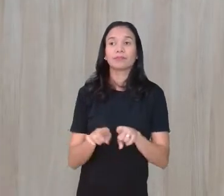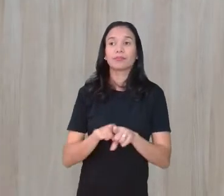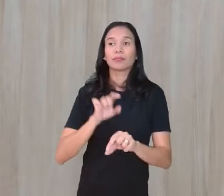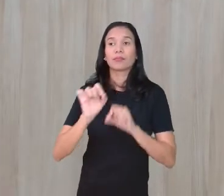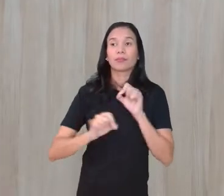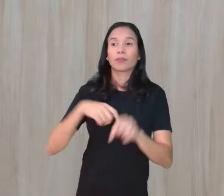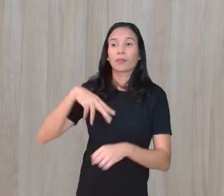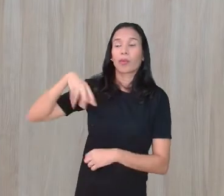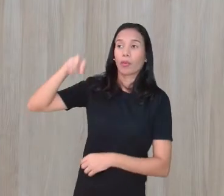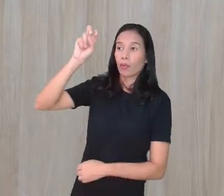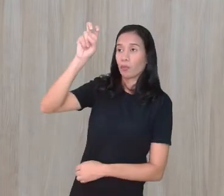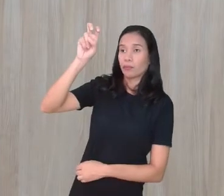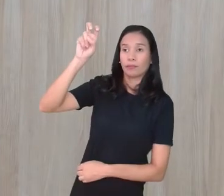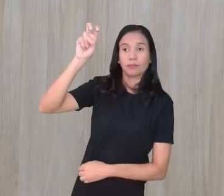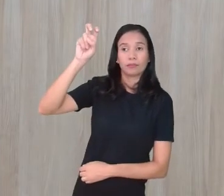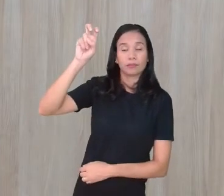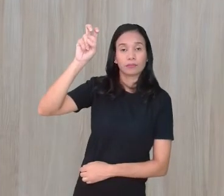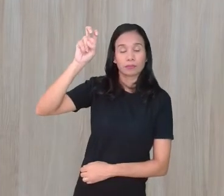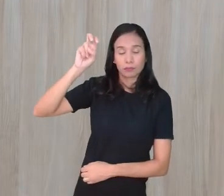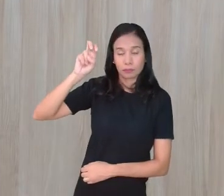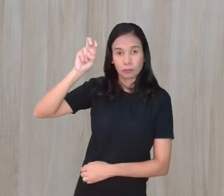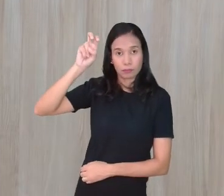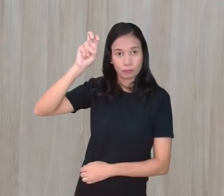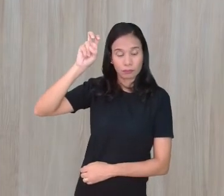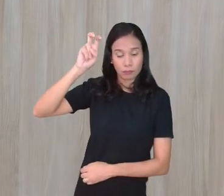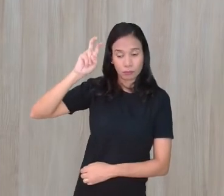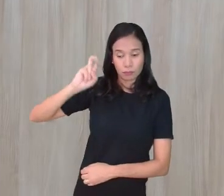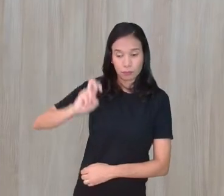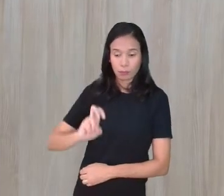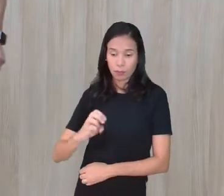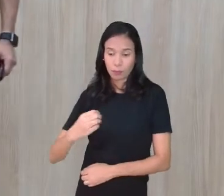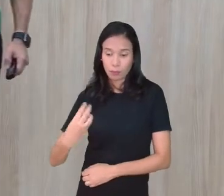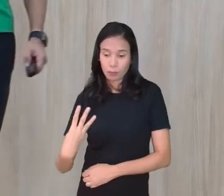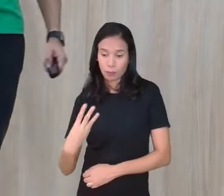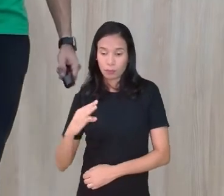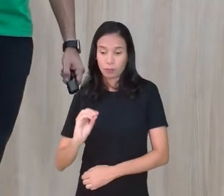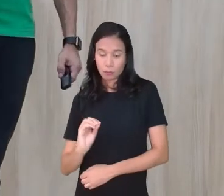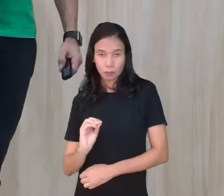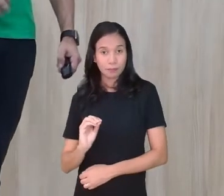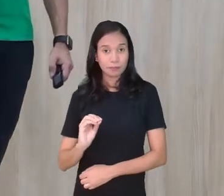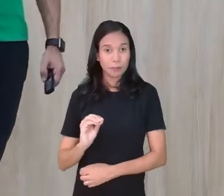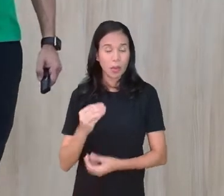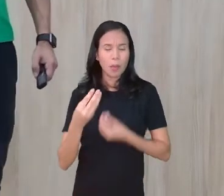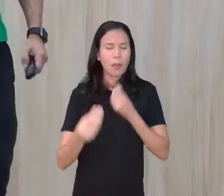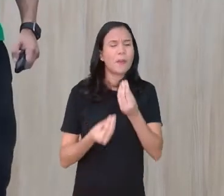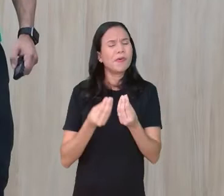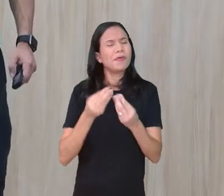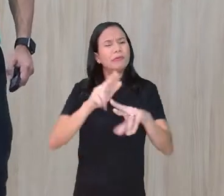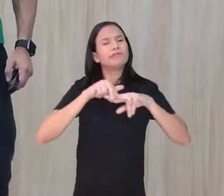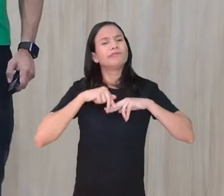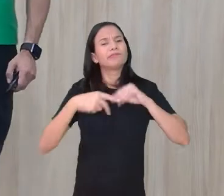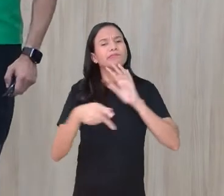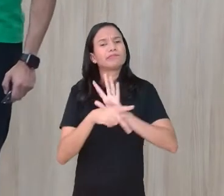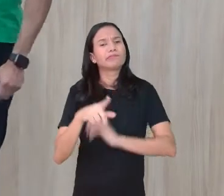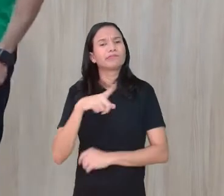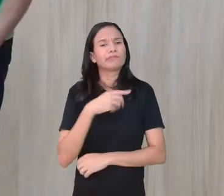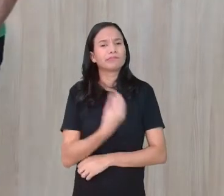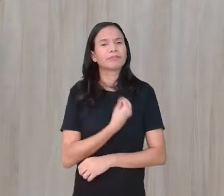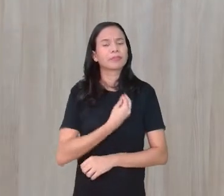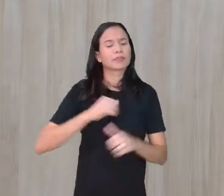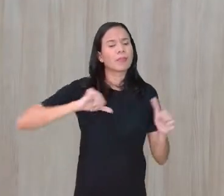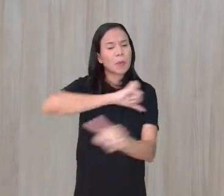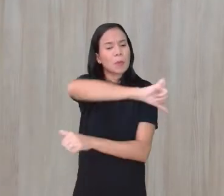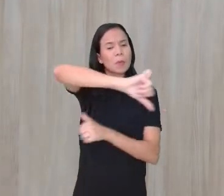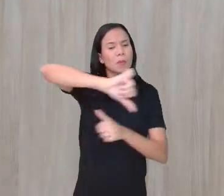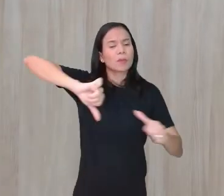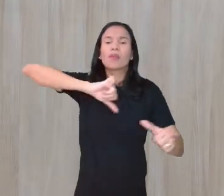que o 5 era 5 na primeira linha, passou a ser 30, então o que é que está acontecendo?